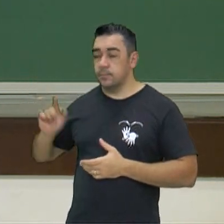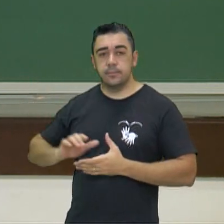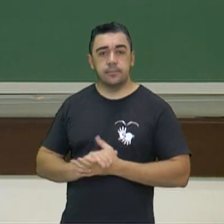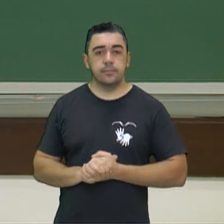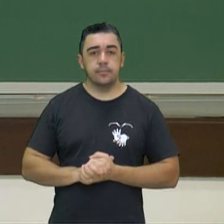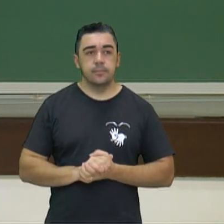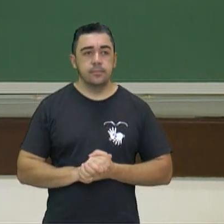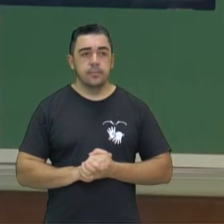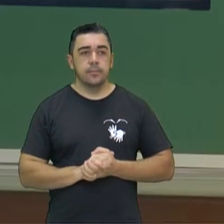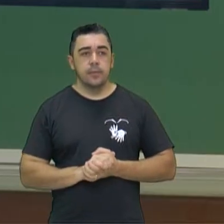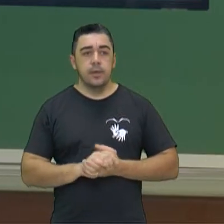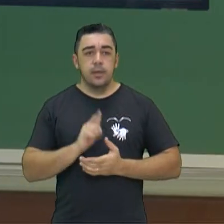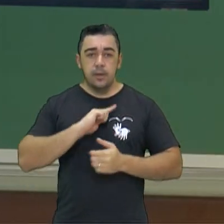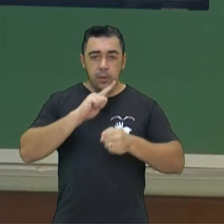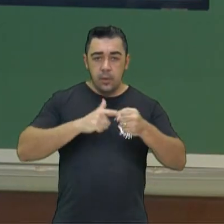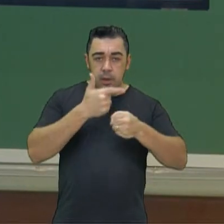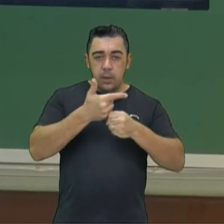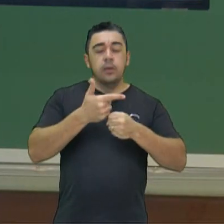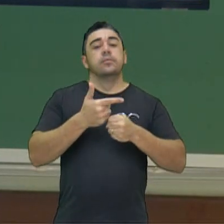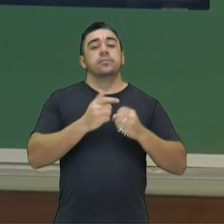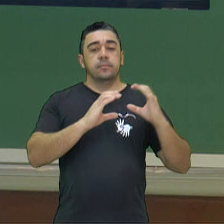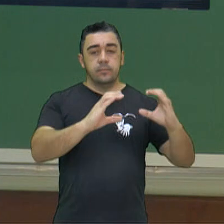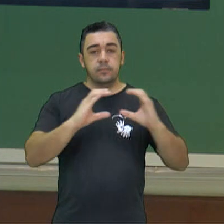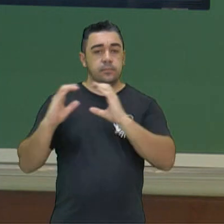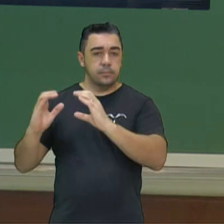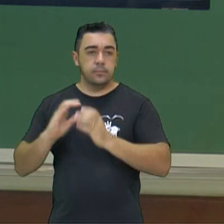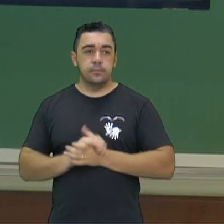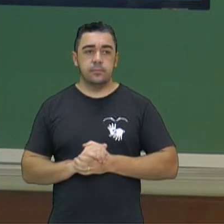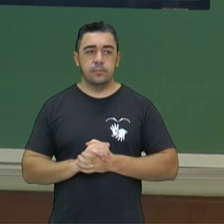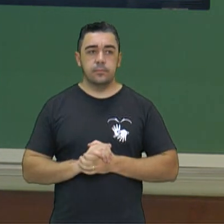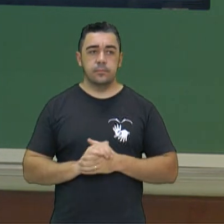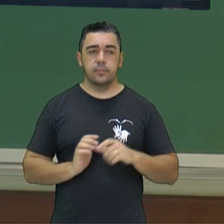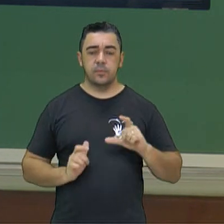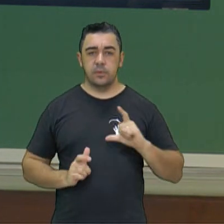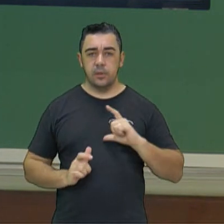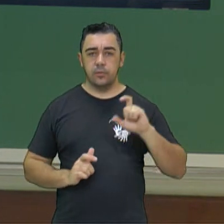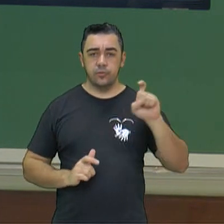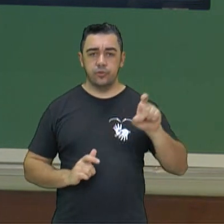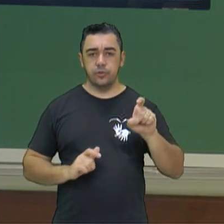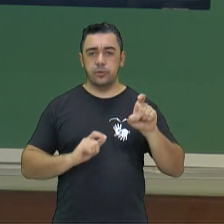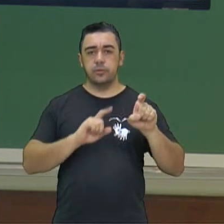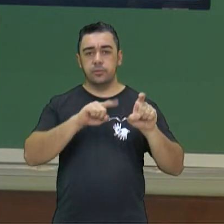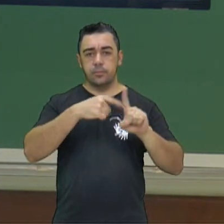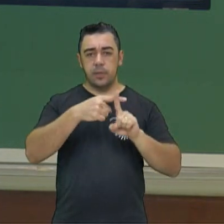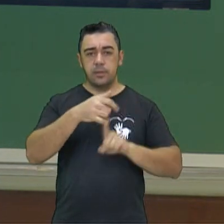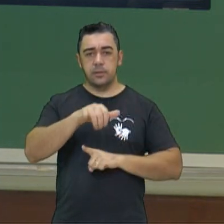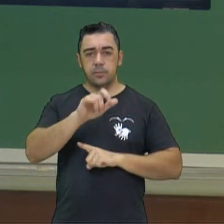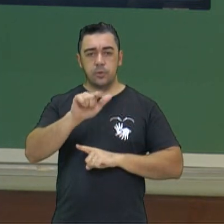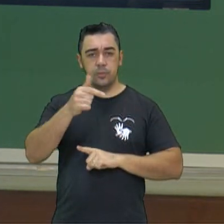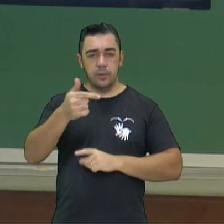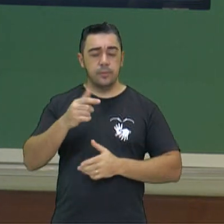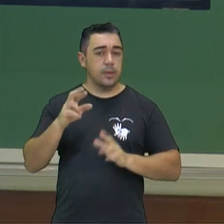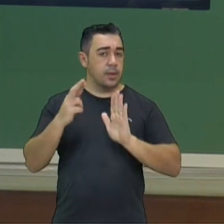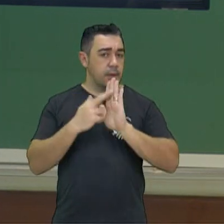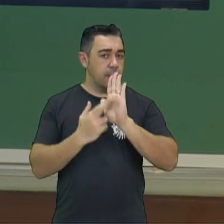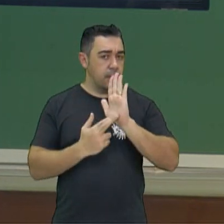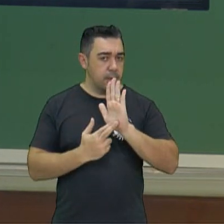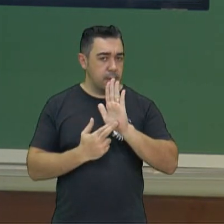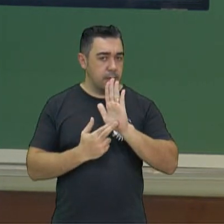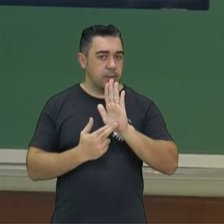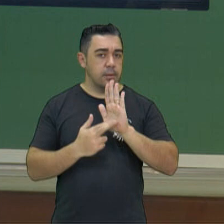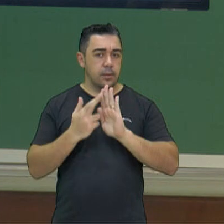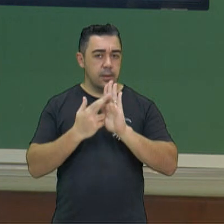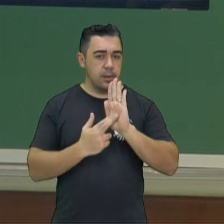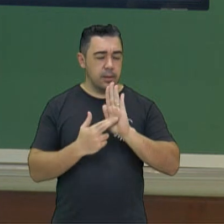O quadrado da soma de dois termos. Eu tenho x mais y ao quadrado. Utilizando a regra prática